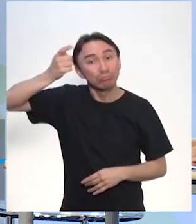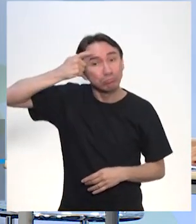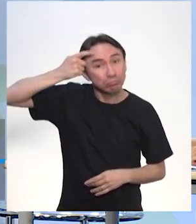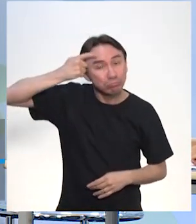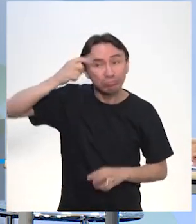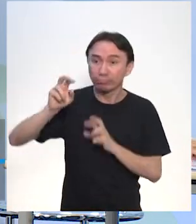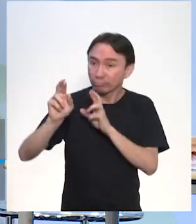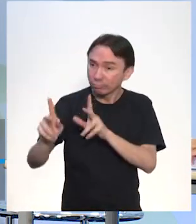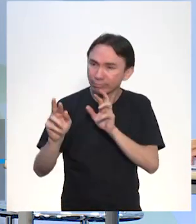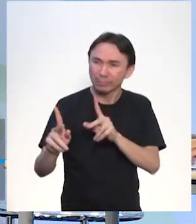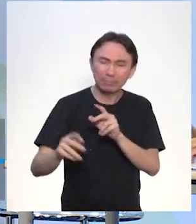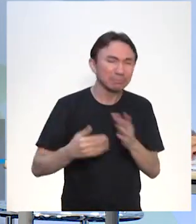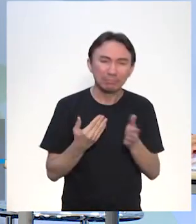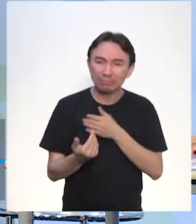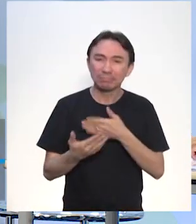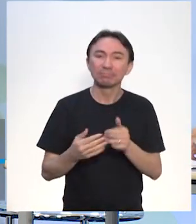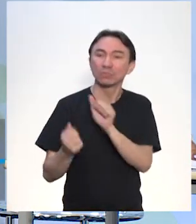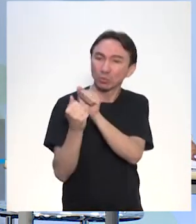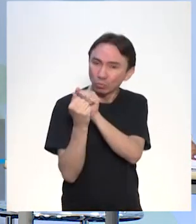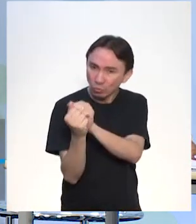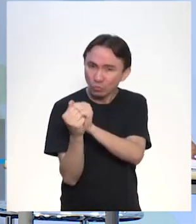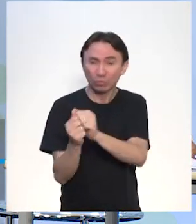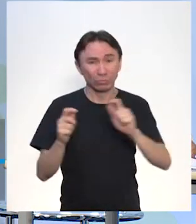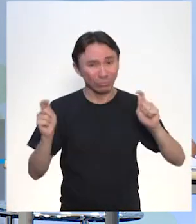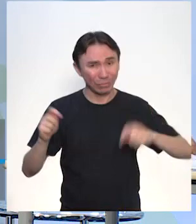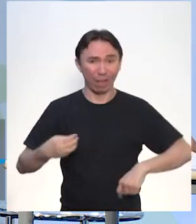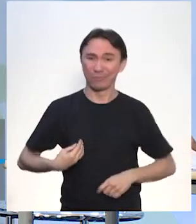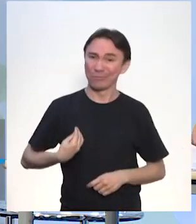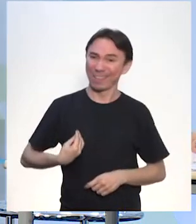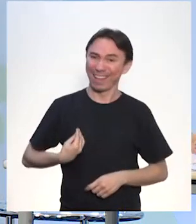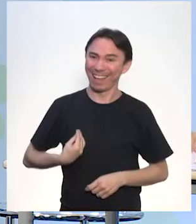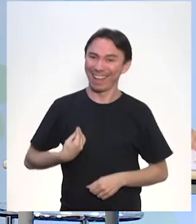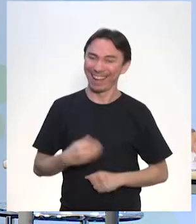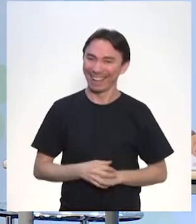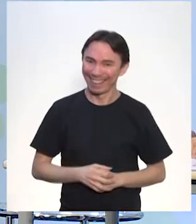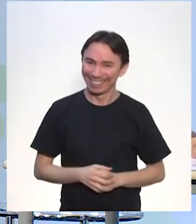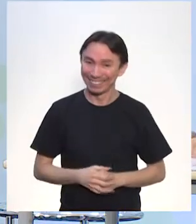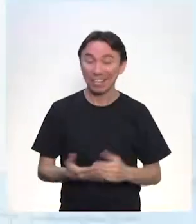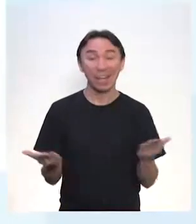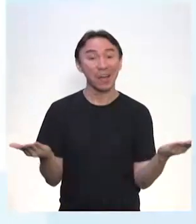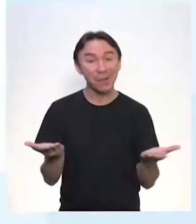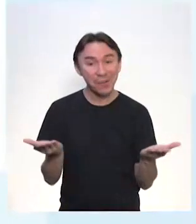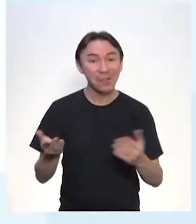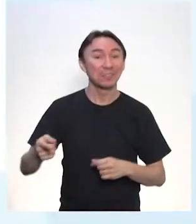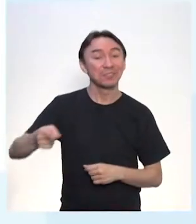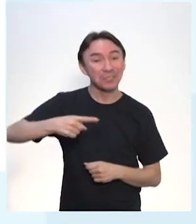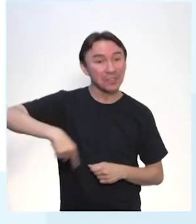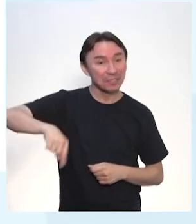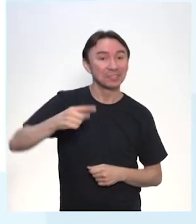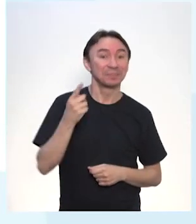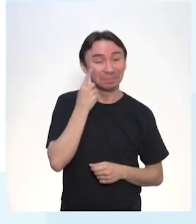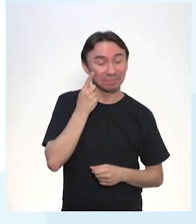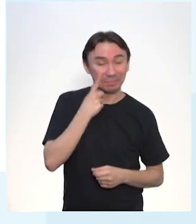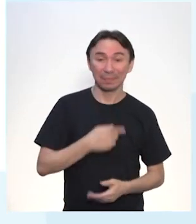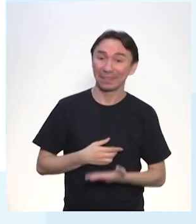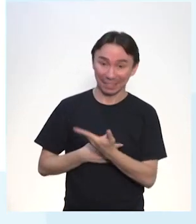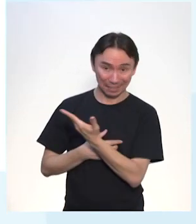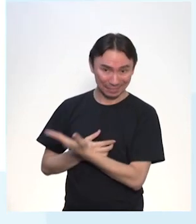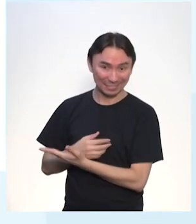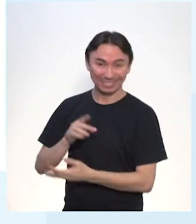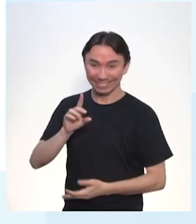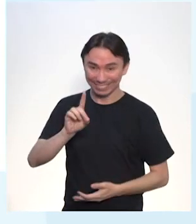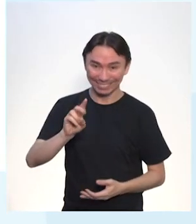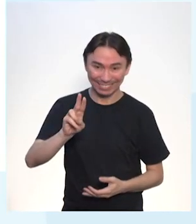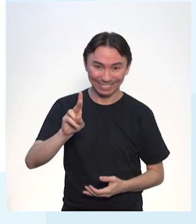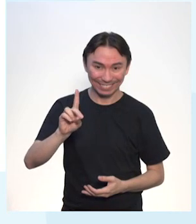gente. Então, continuando aí na tela, agora é o momento da gente falar sobre a talentosa aqui da Duda, que, inclusive,